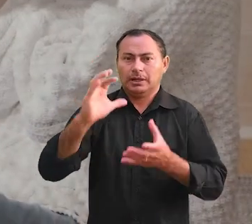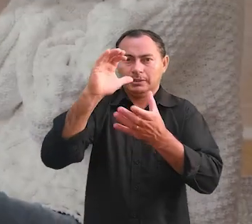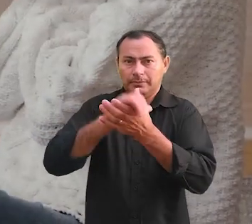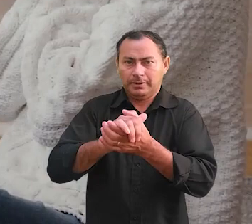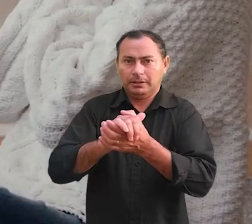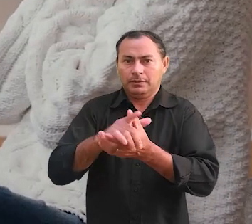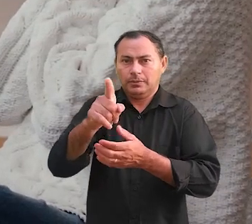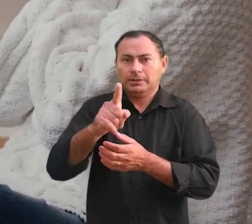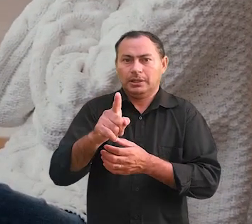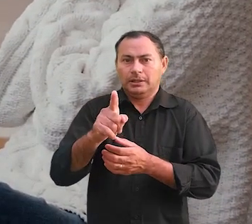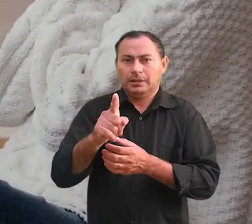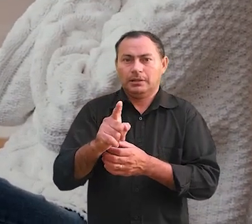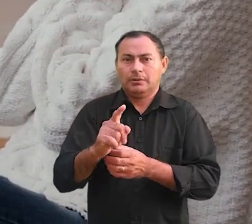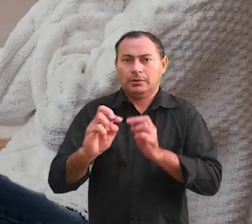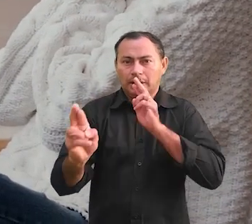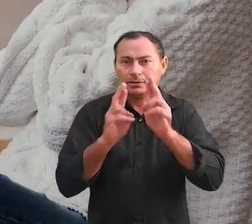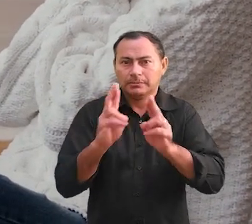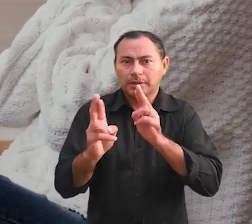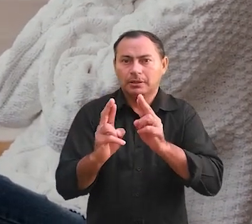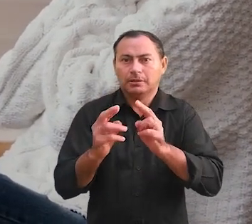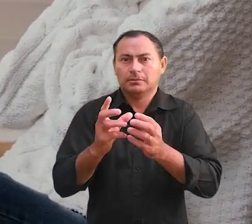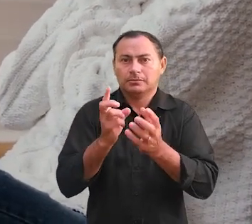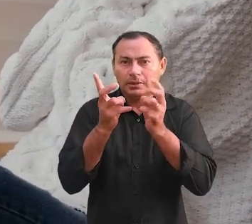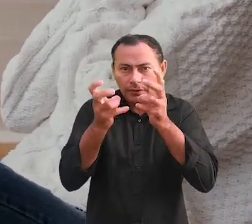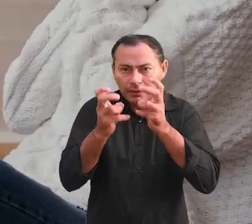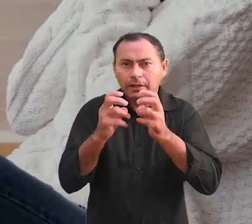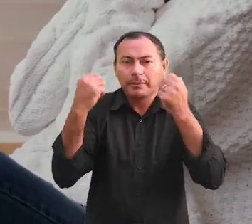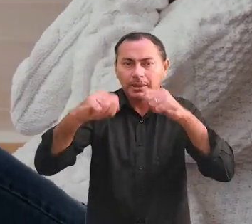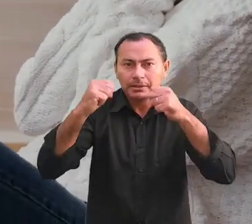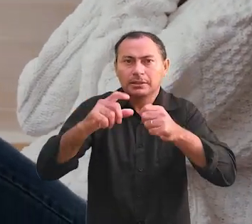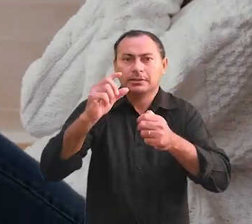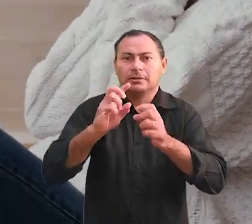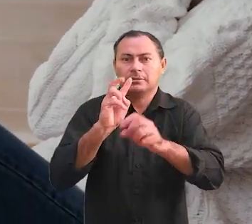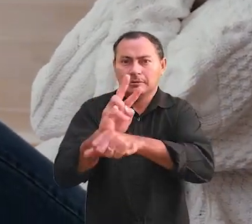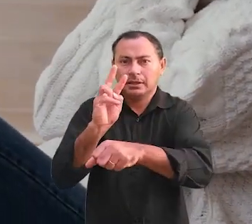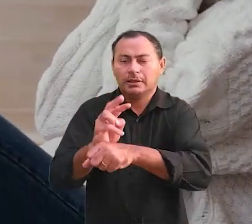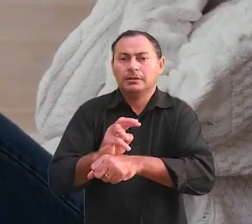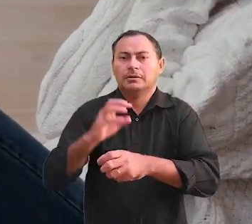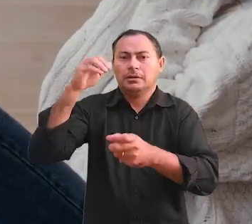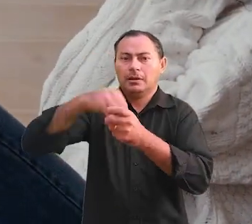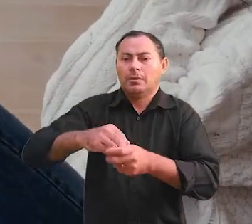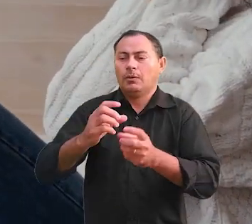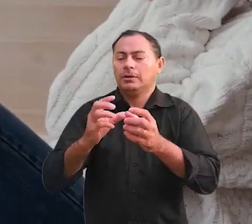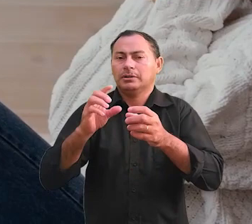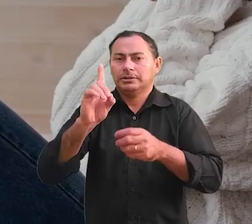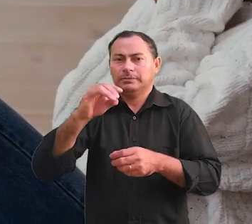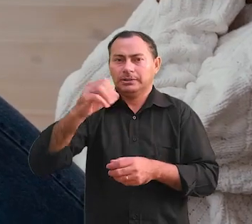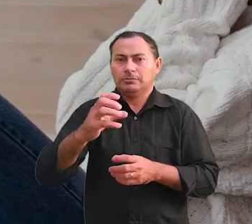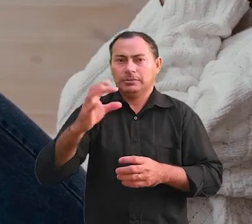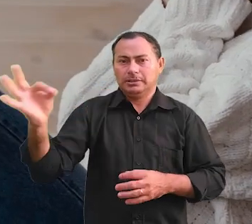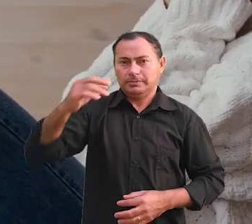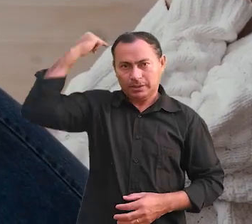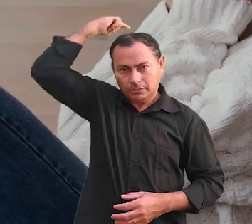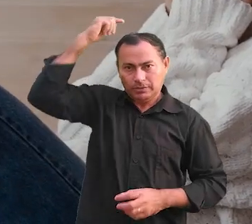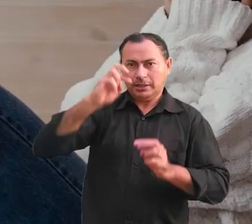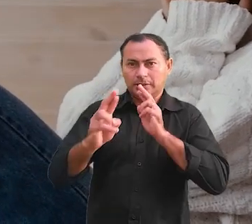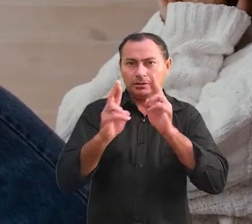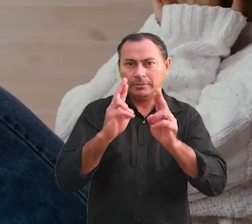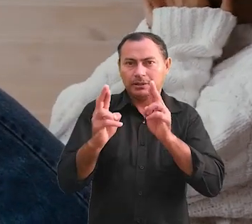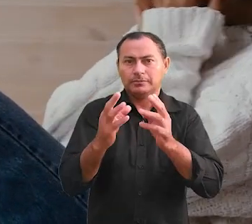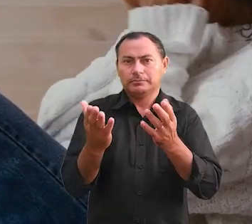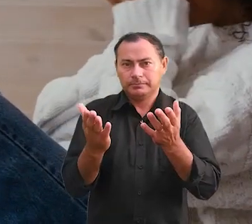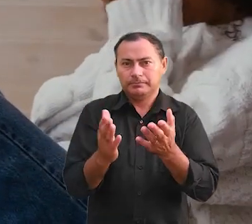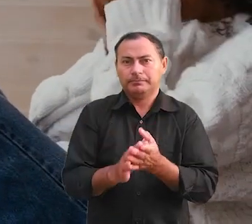voltando ao casamento Quando você está em um relacionamento e constata aquilo que precisa ser tratado é a parte ou a dimensão espiritual